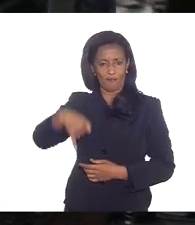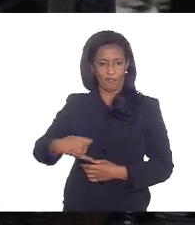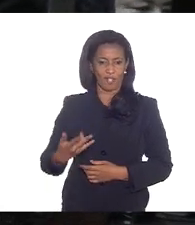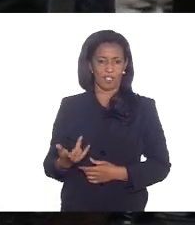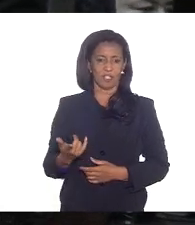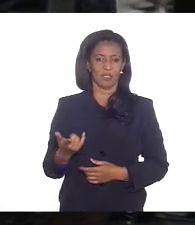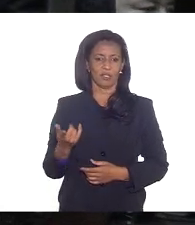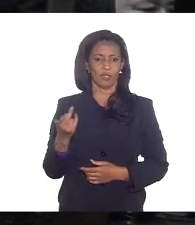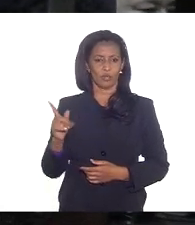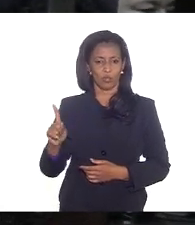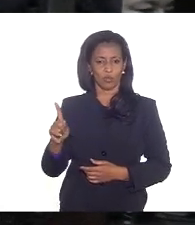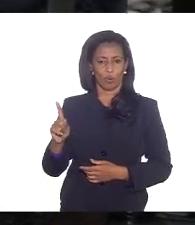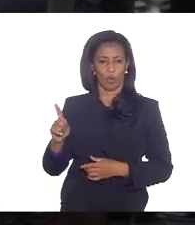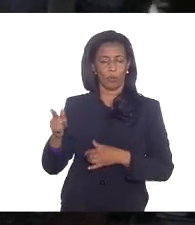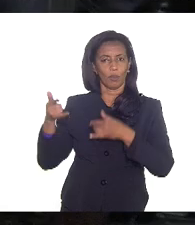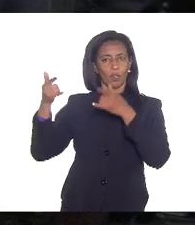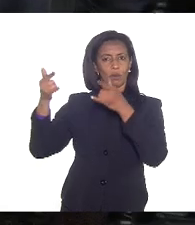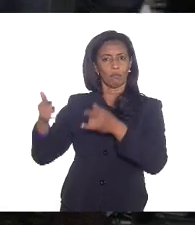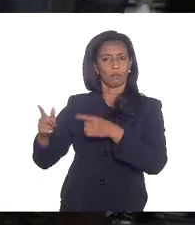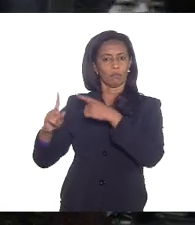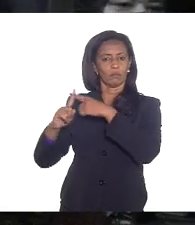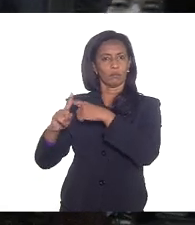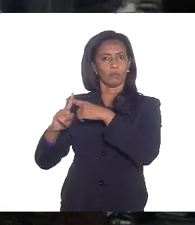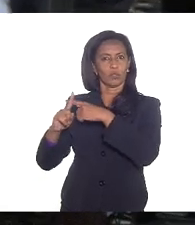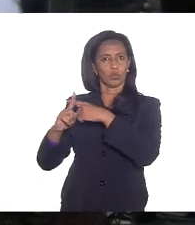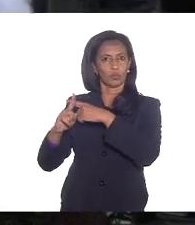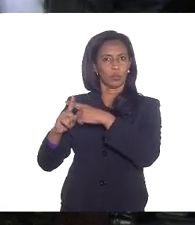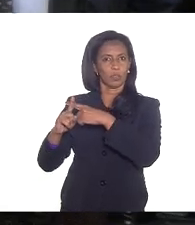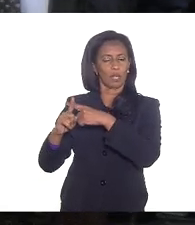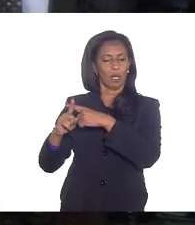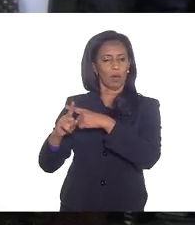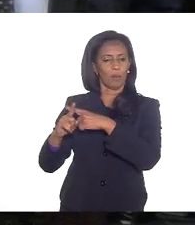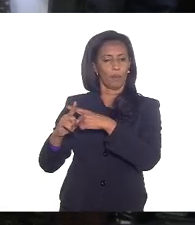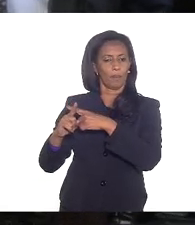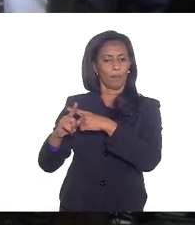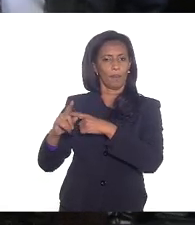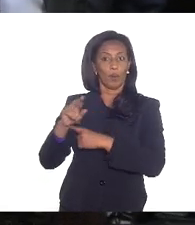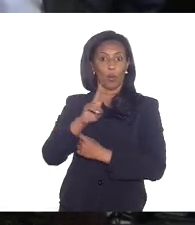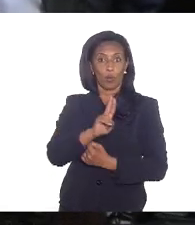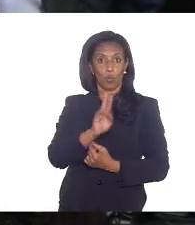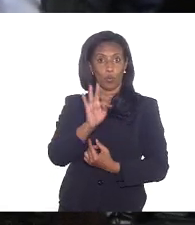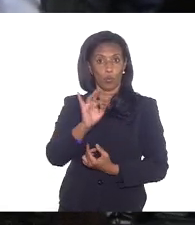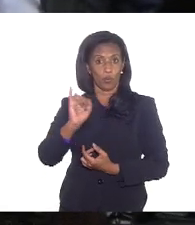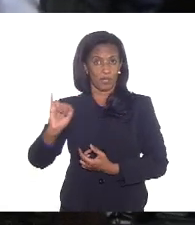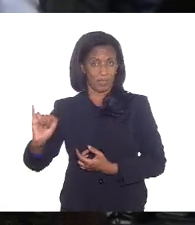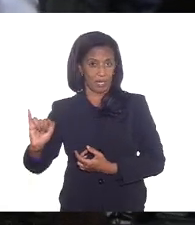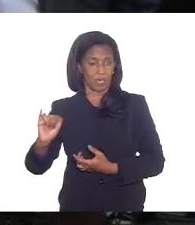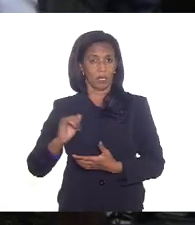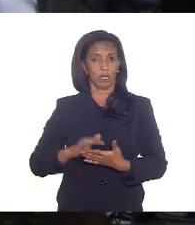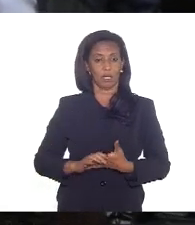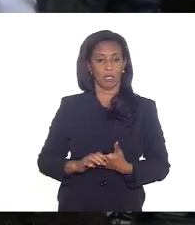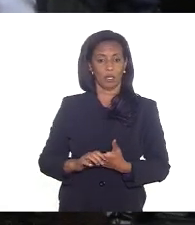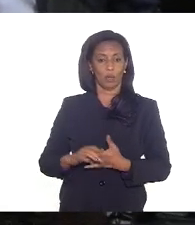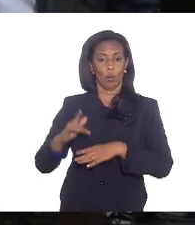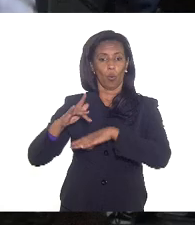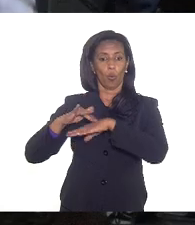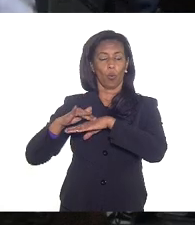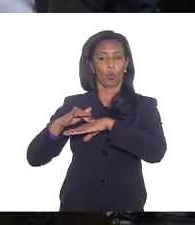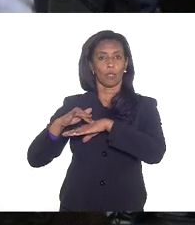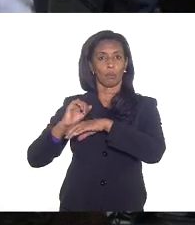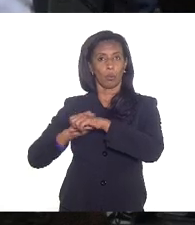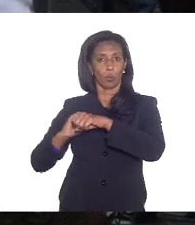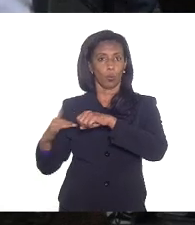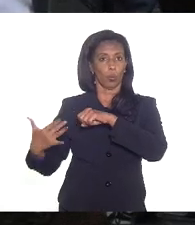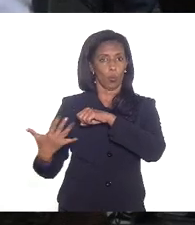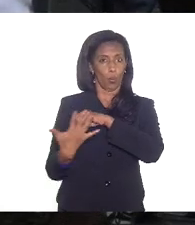sobre a reserva de leite e reabilitação para paciente foram internados em UTI enfermarias devido à contaminação do